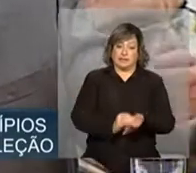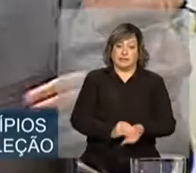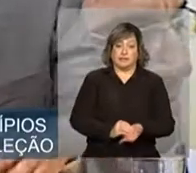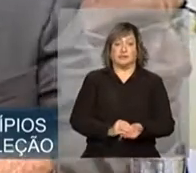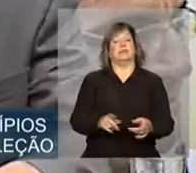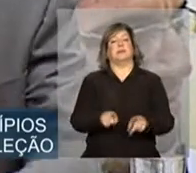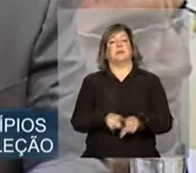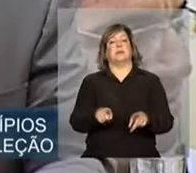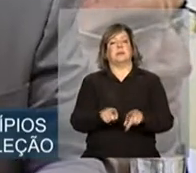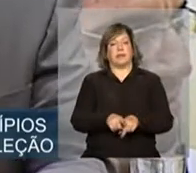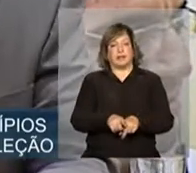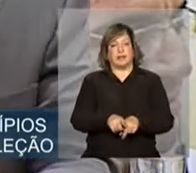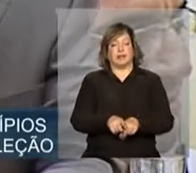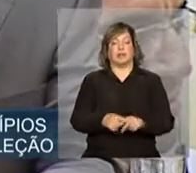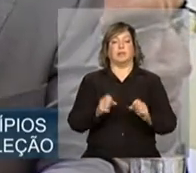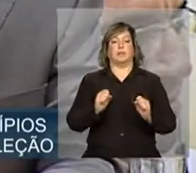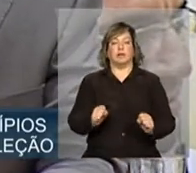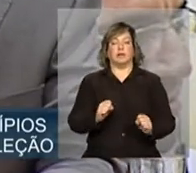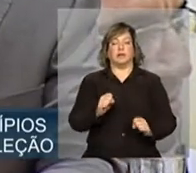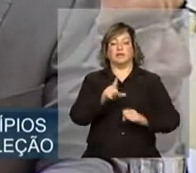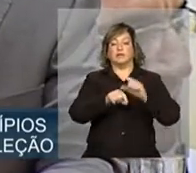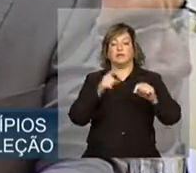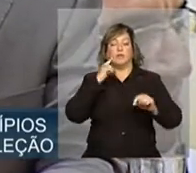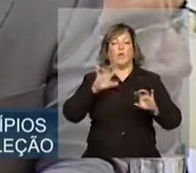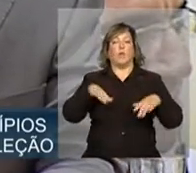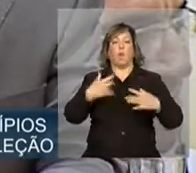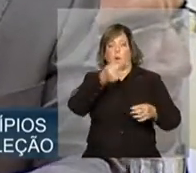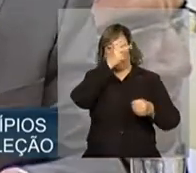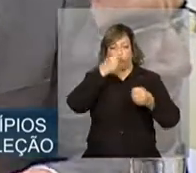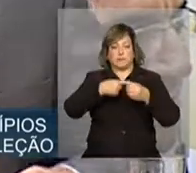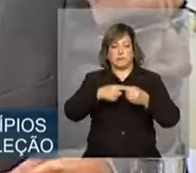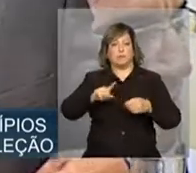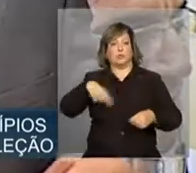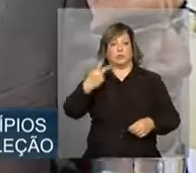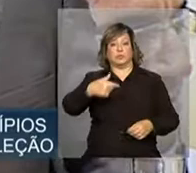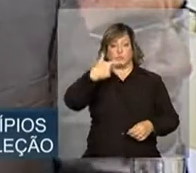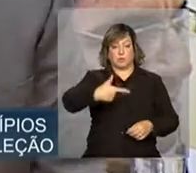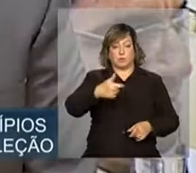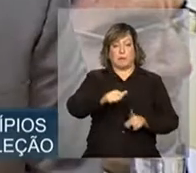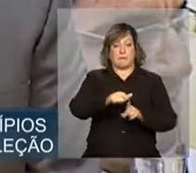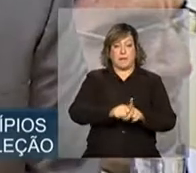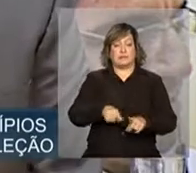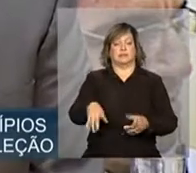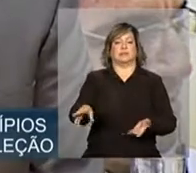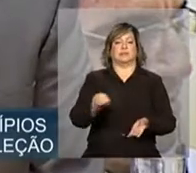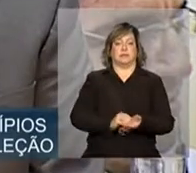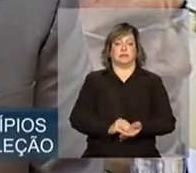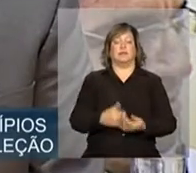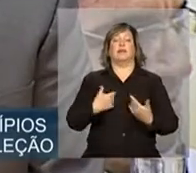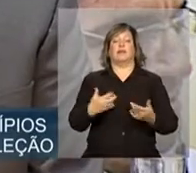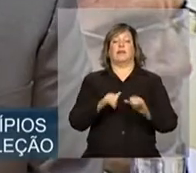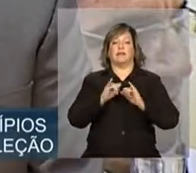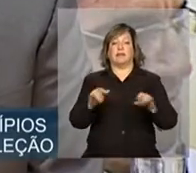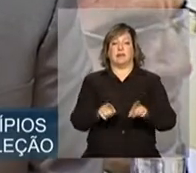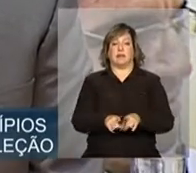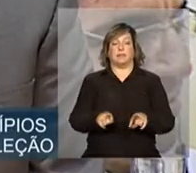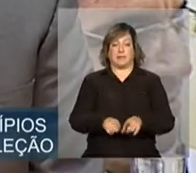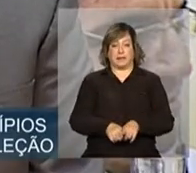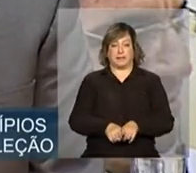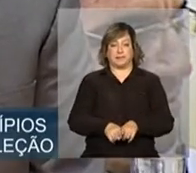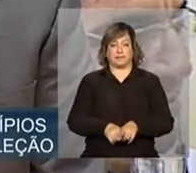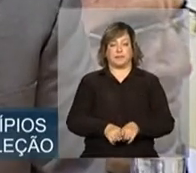poder definir os municípios no segundo mês de inscrições eu queria chamar atenção Para que para